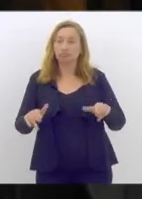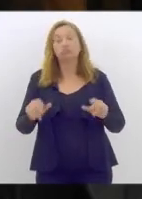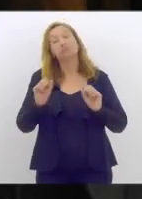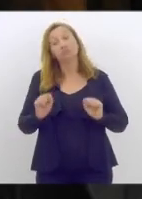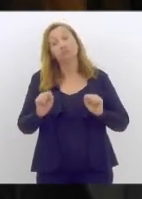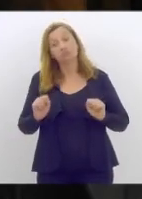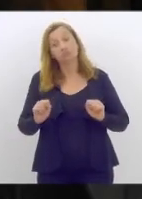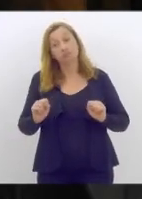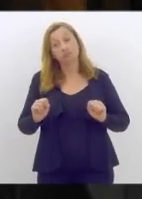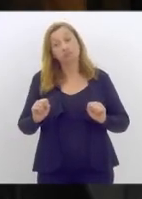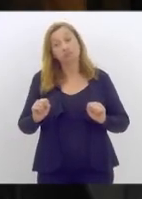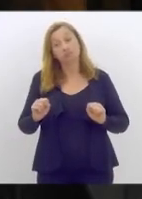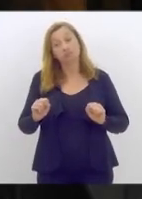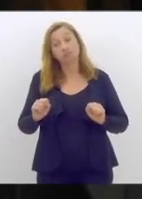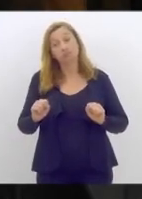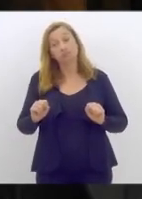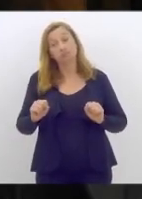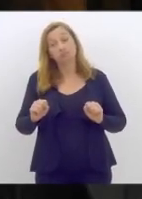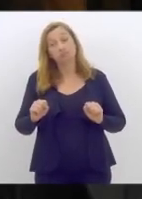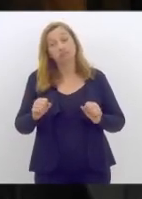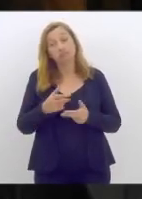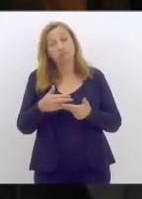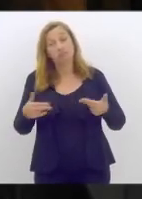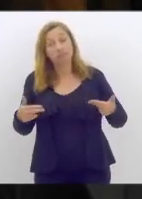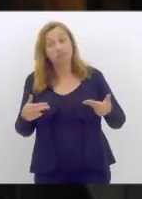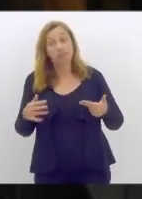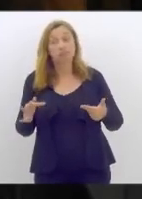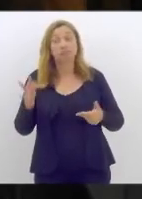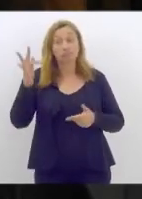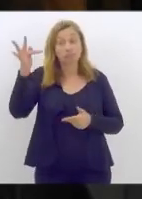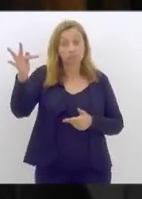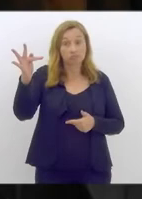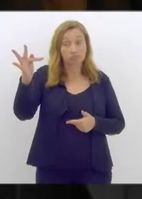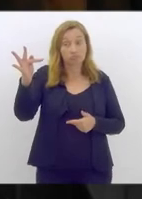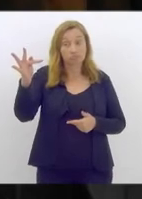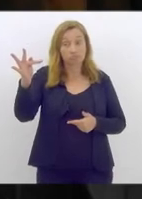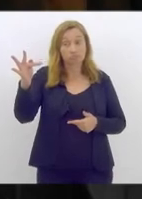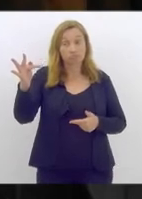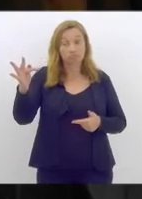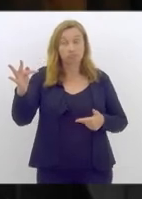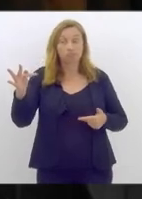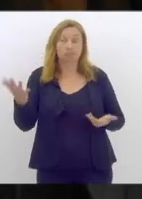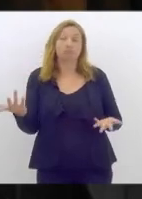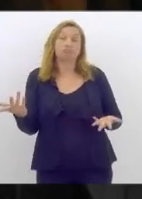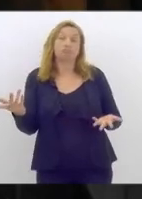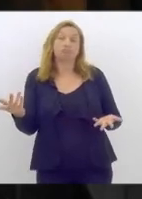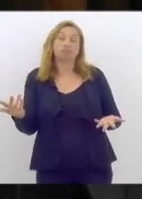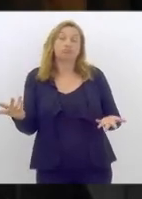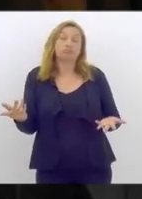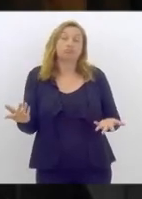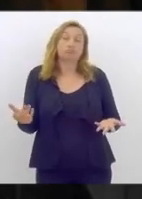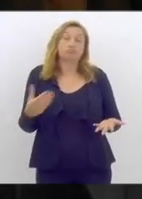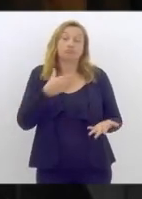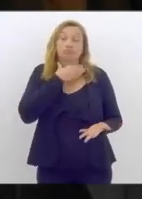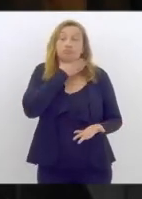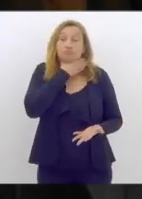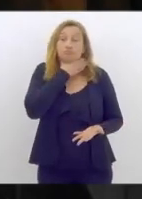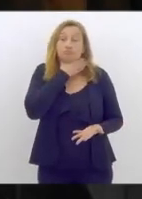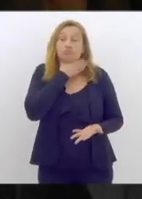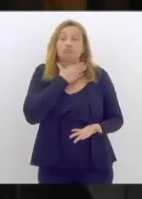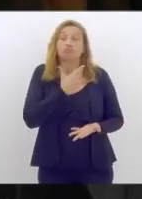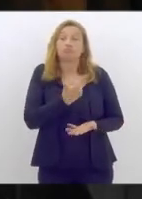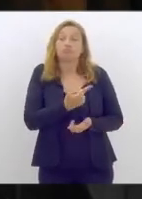e ele ficar um orçamento em vermelho Isto é deficitário